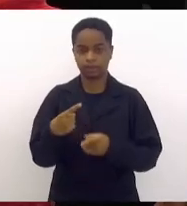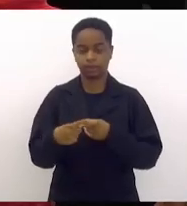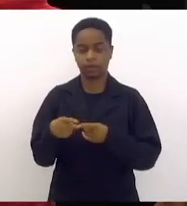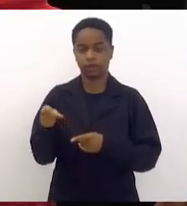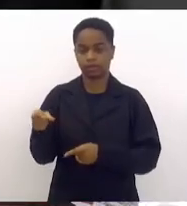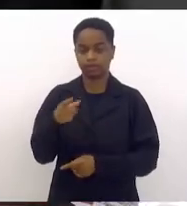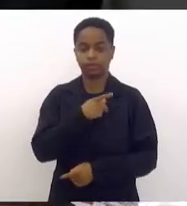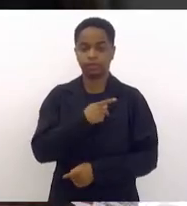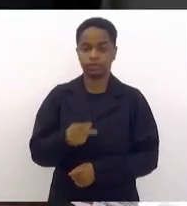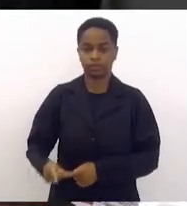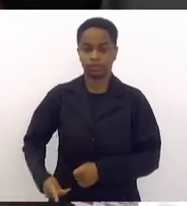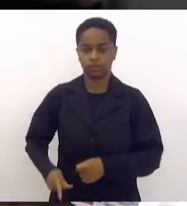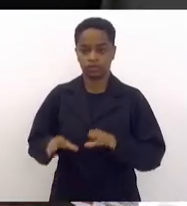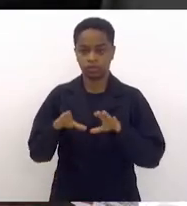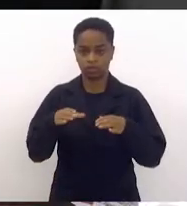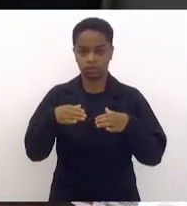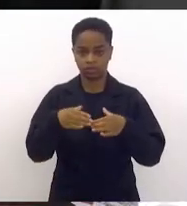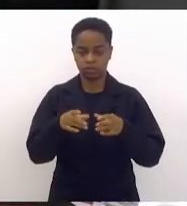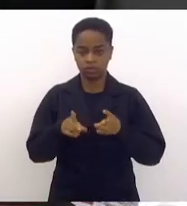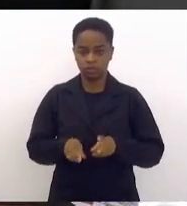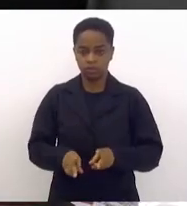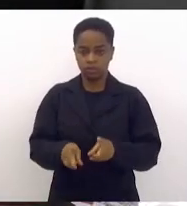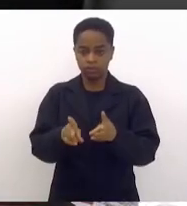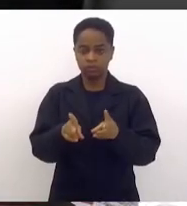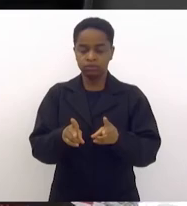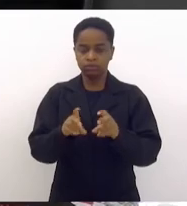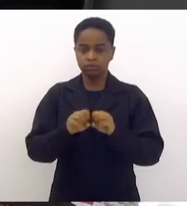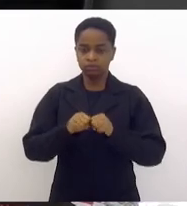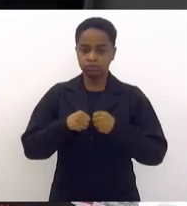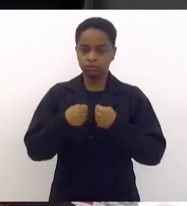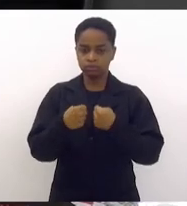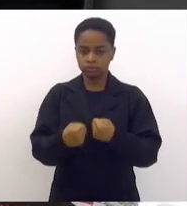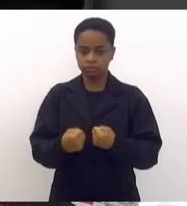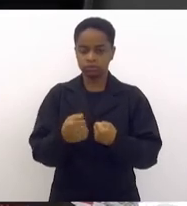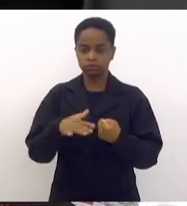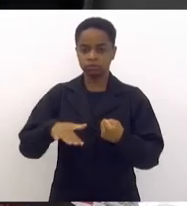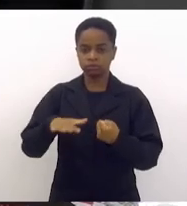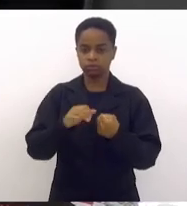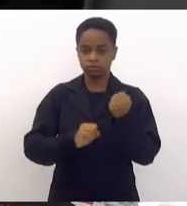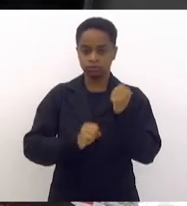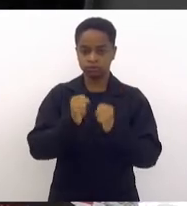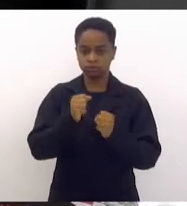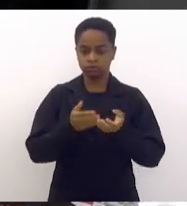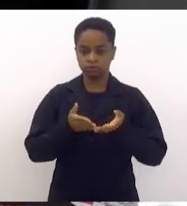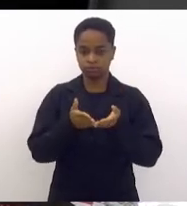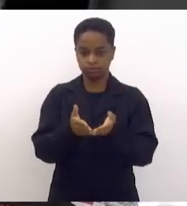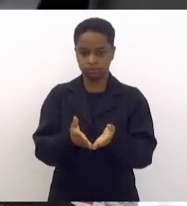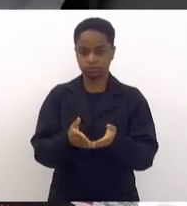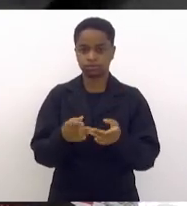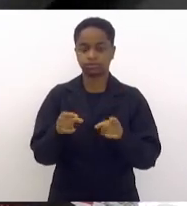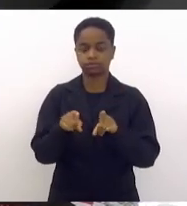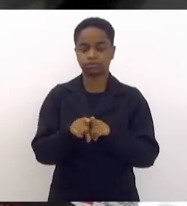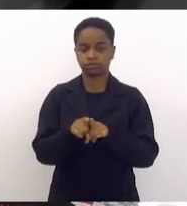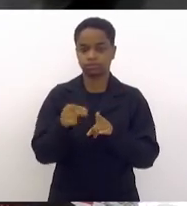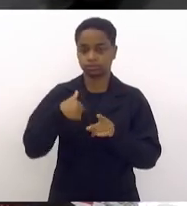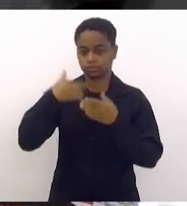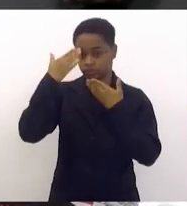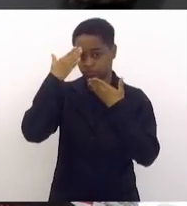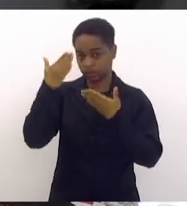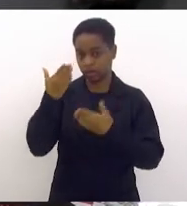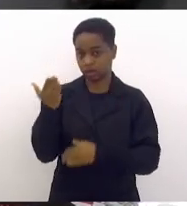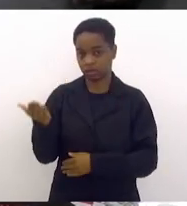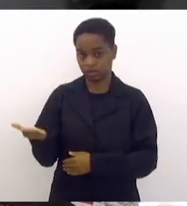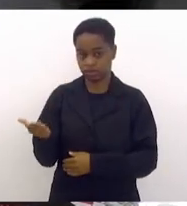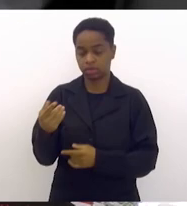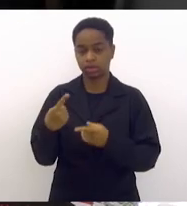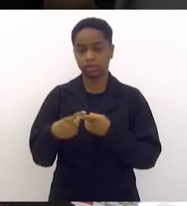ide a comissão permanente de defesa da indústria naval na Assembleia Legislativa quem eu quero muito agradecer e